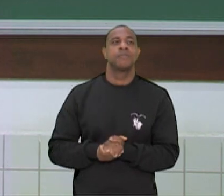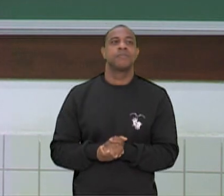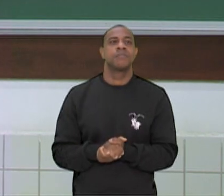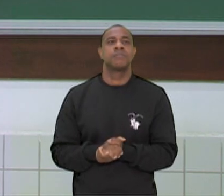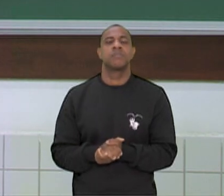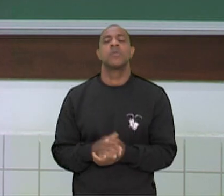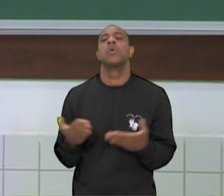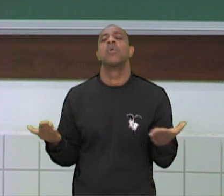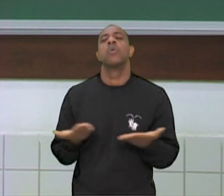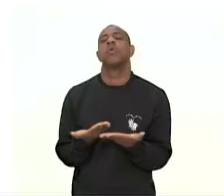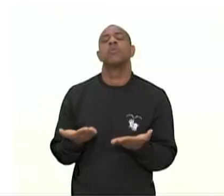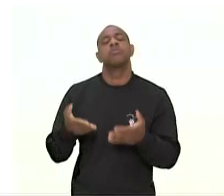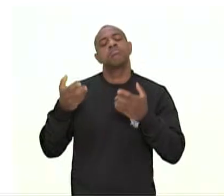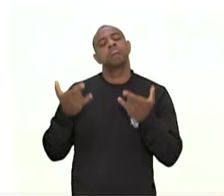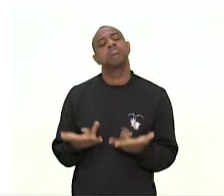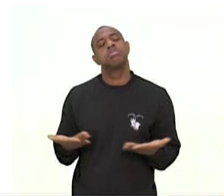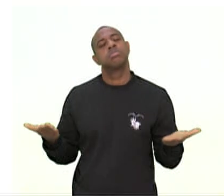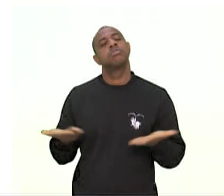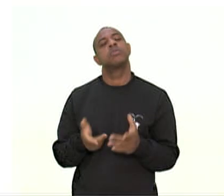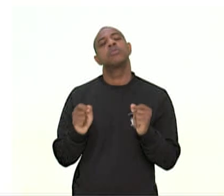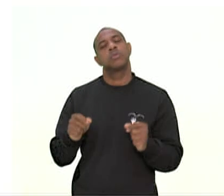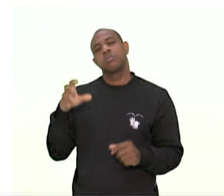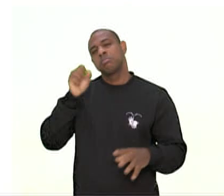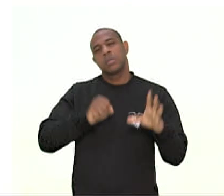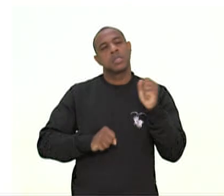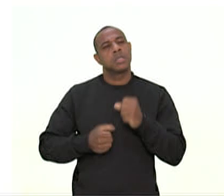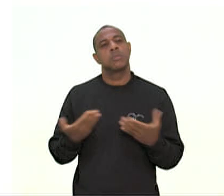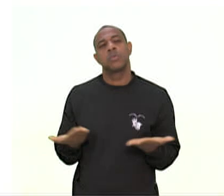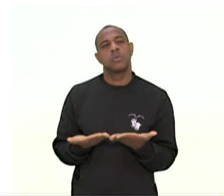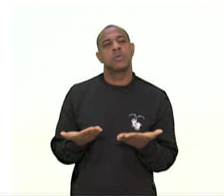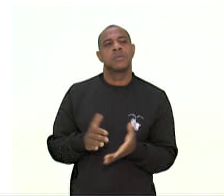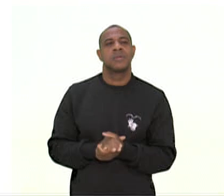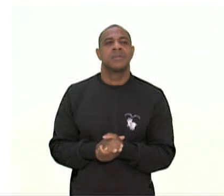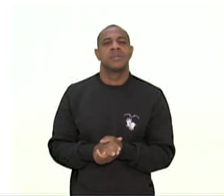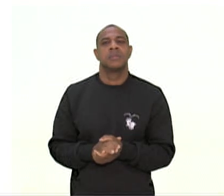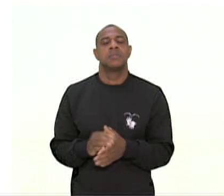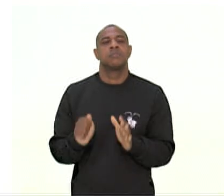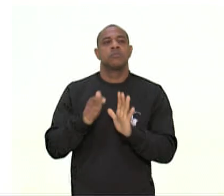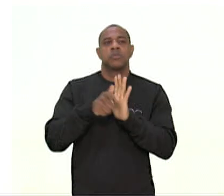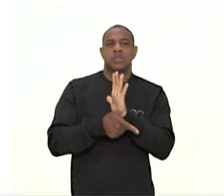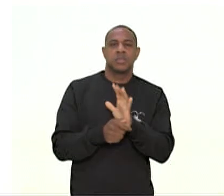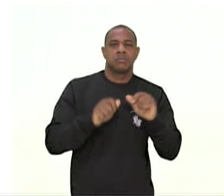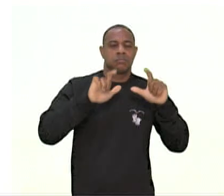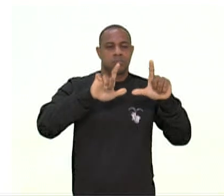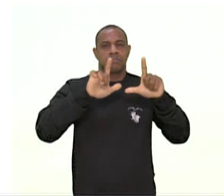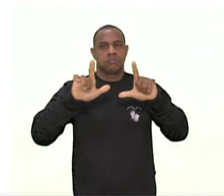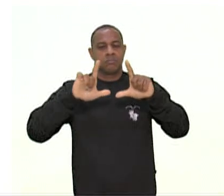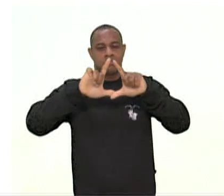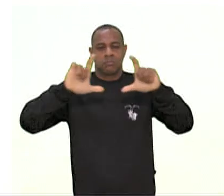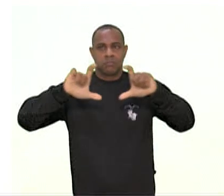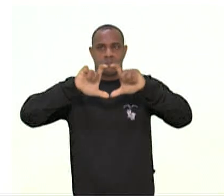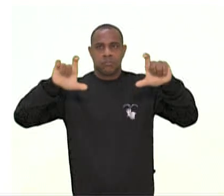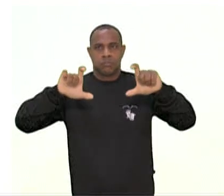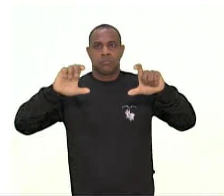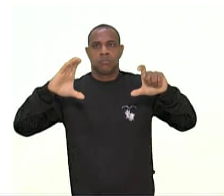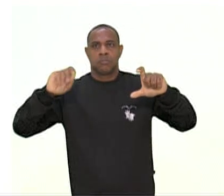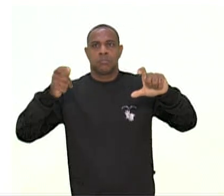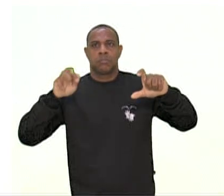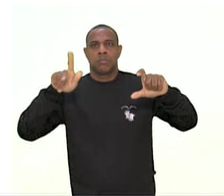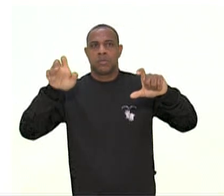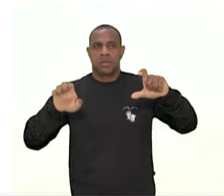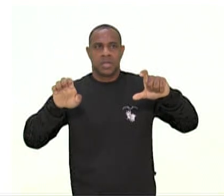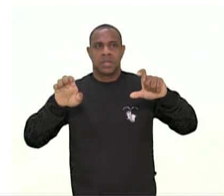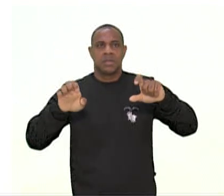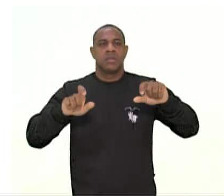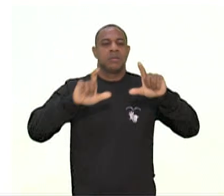O que nós vimos na aula de hoje, então? Nós nos familiarizamos com o gênero charge, vimos as suas características, a diferença